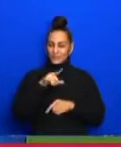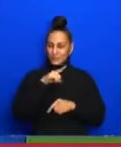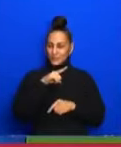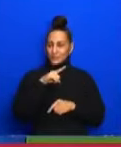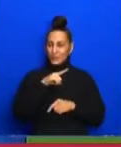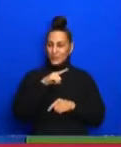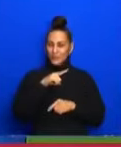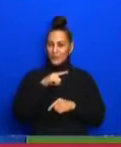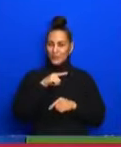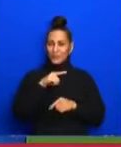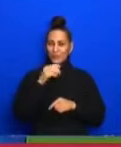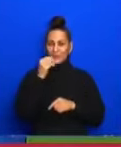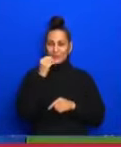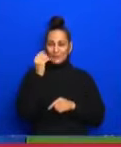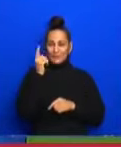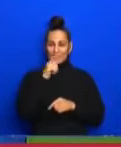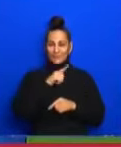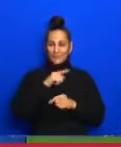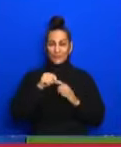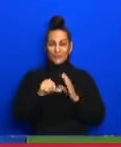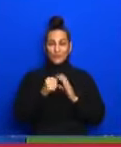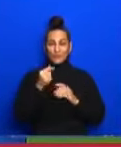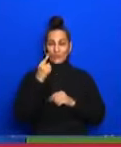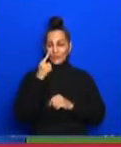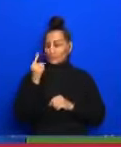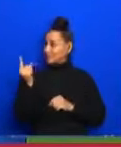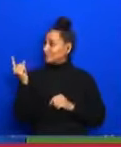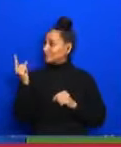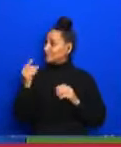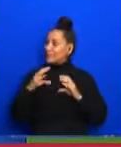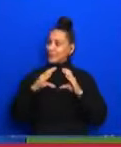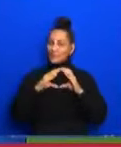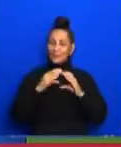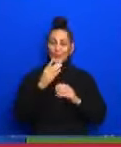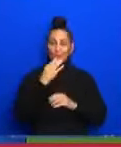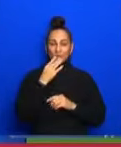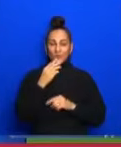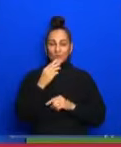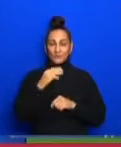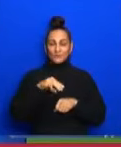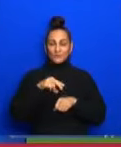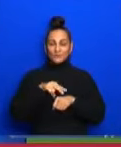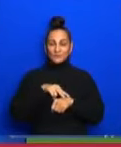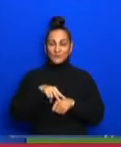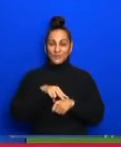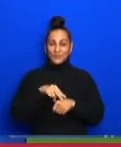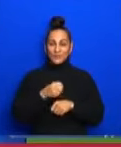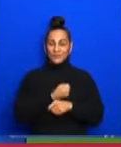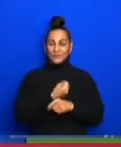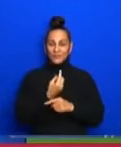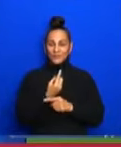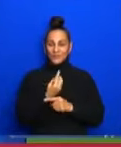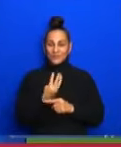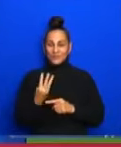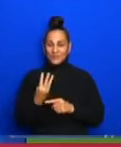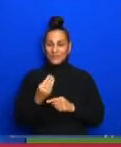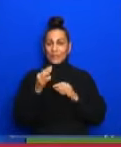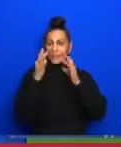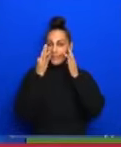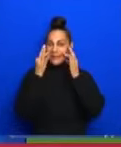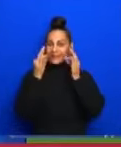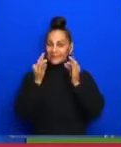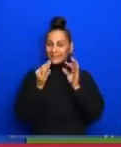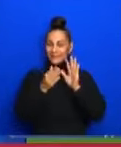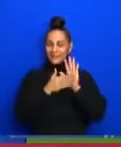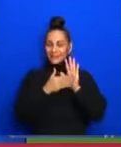você ainda tem chances. A primeira dezena está na tela. Bola verde, 13. Verde, número 13. Fique de